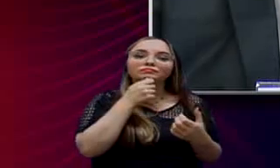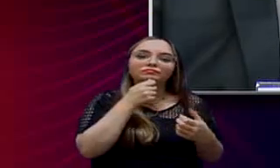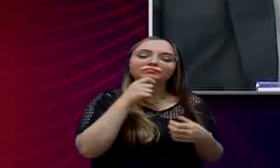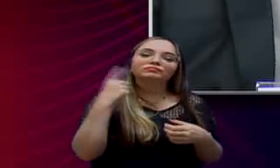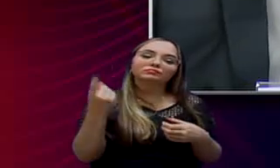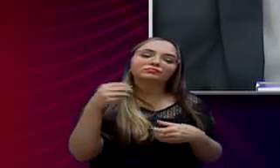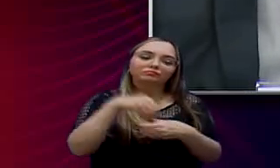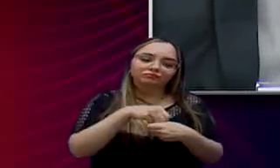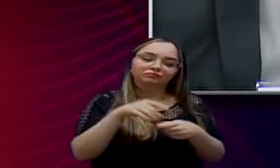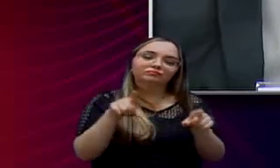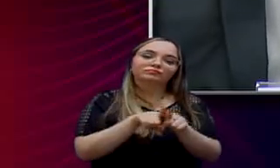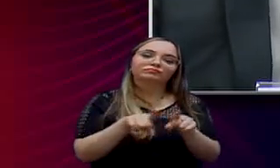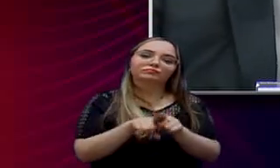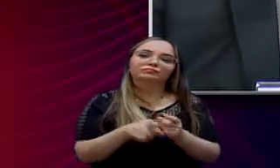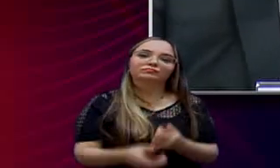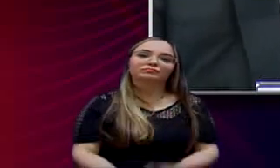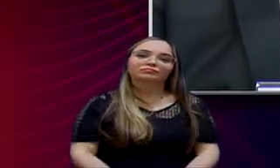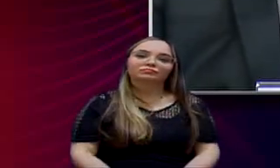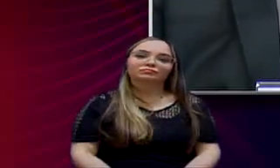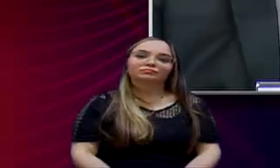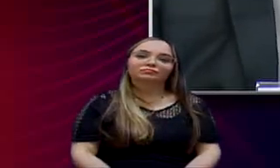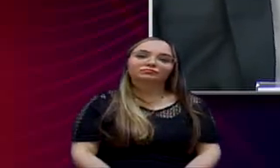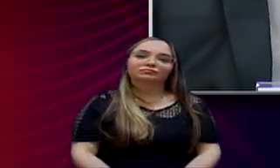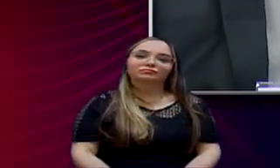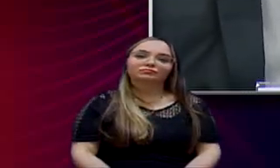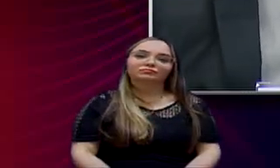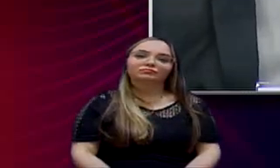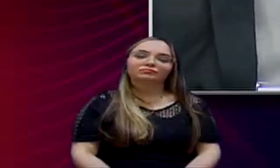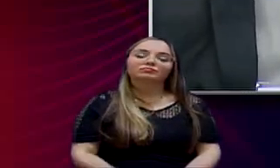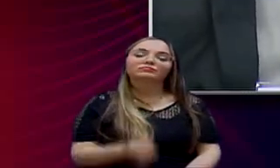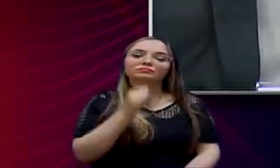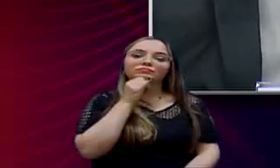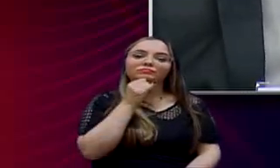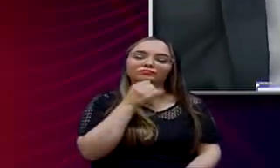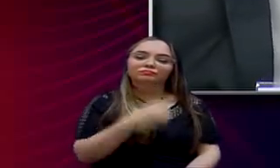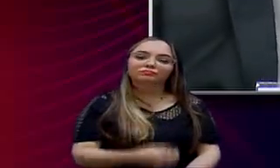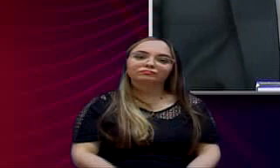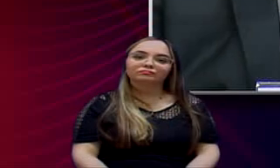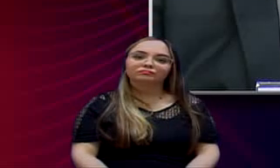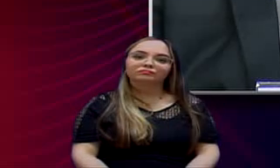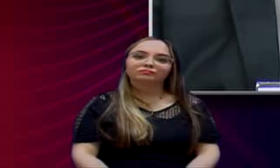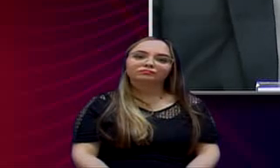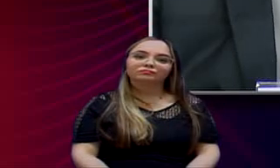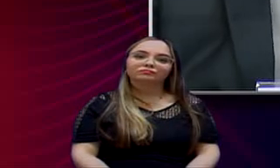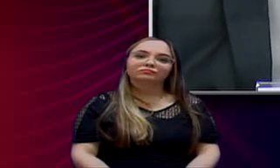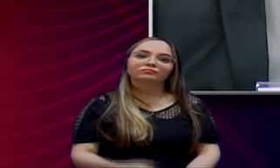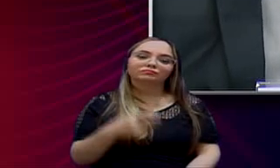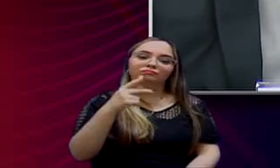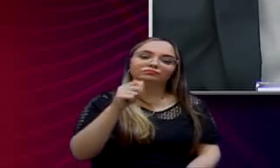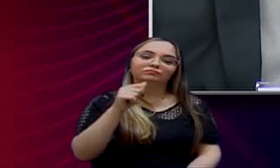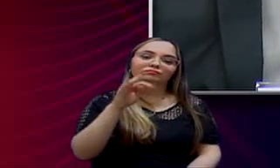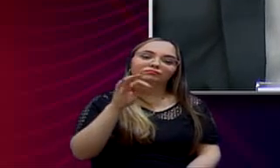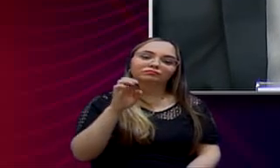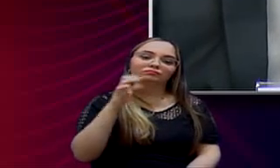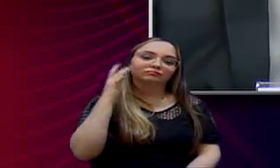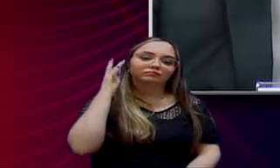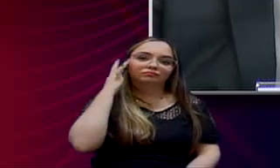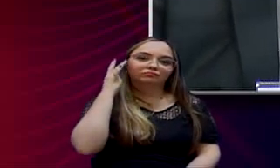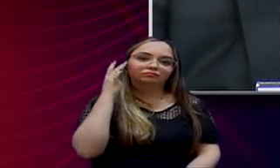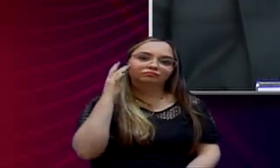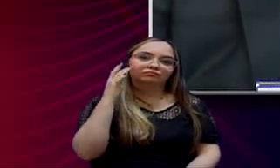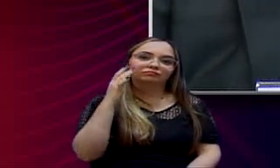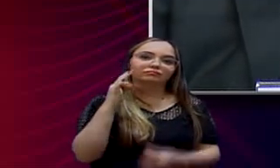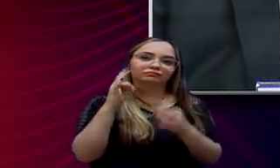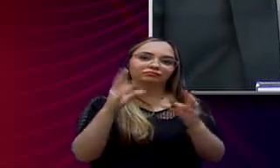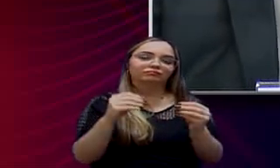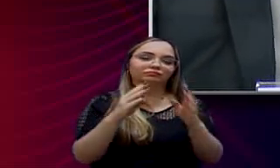levar também para isso para dentro por exemplo nós temos o Pat mas acho que o pato não tá